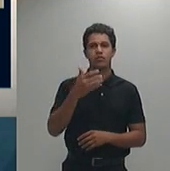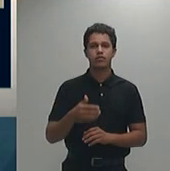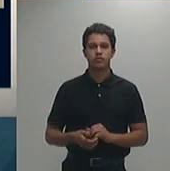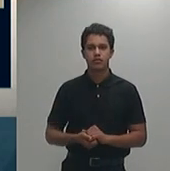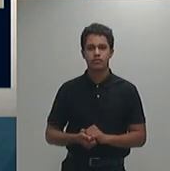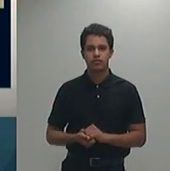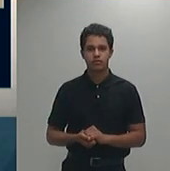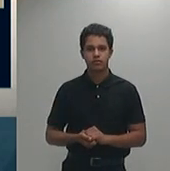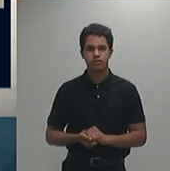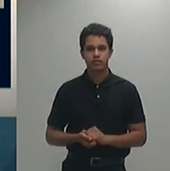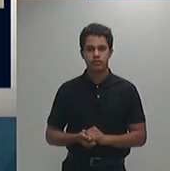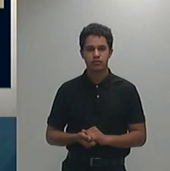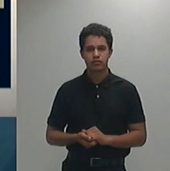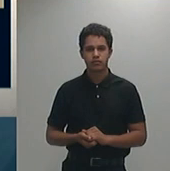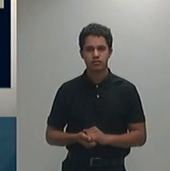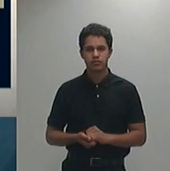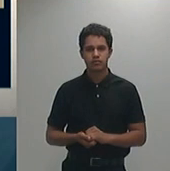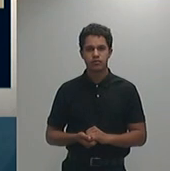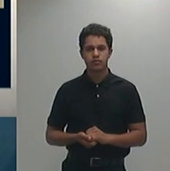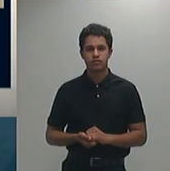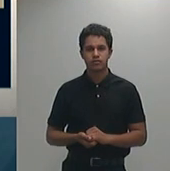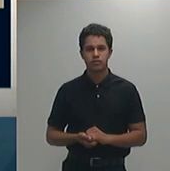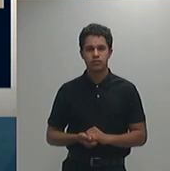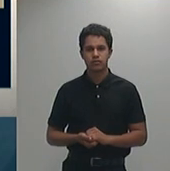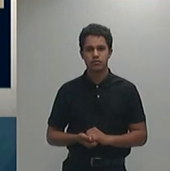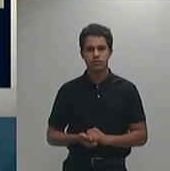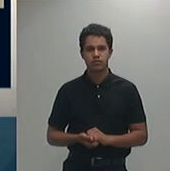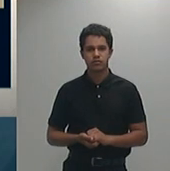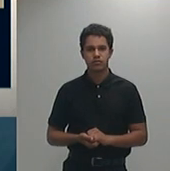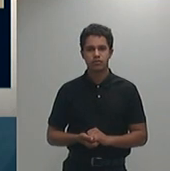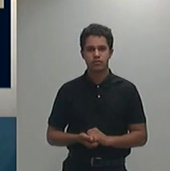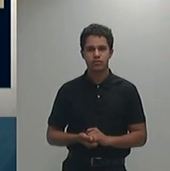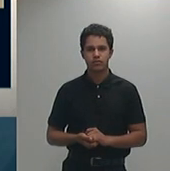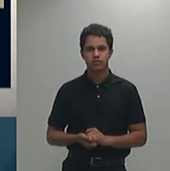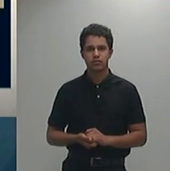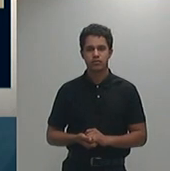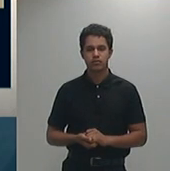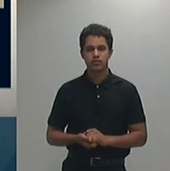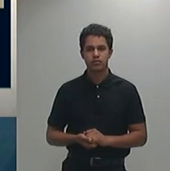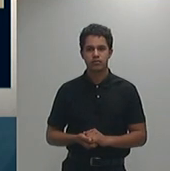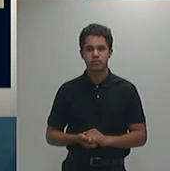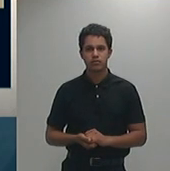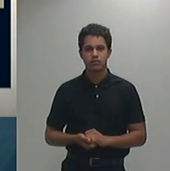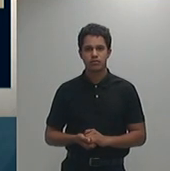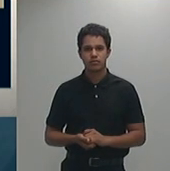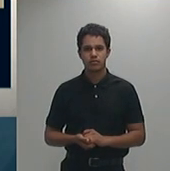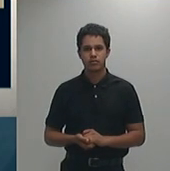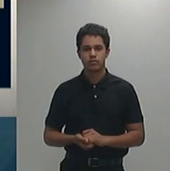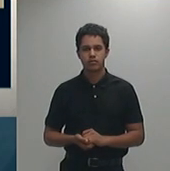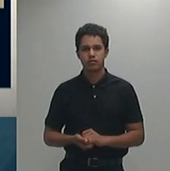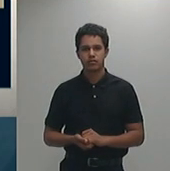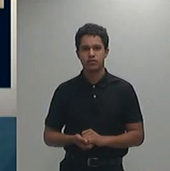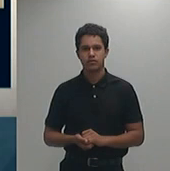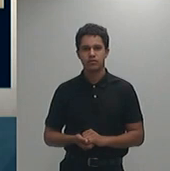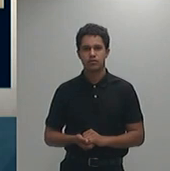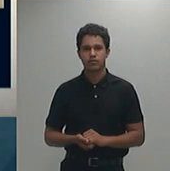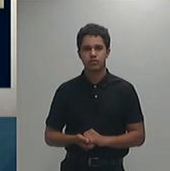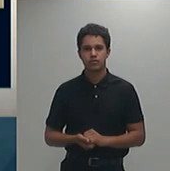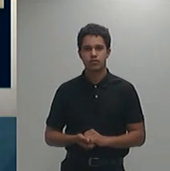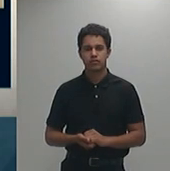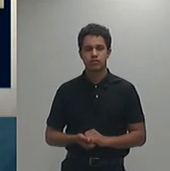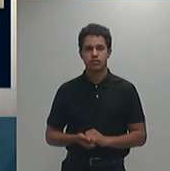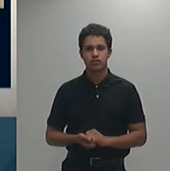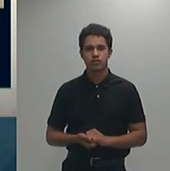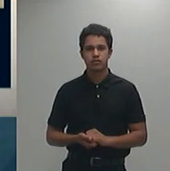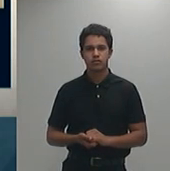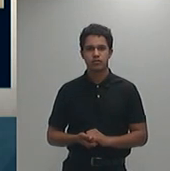companhia ele se a mesma Brasileira de Salomão só um minutinho a ministra Isabel gallotti tem que se ausentar ela quer se manifestantes se alguém tá eu